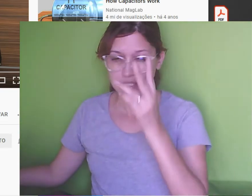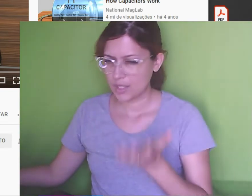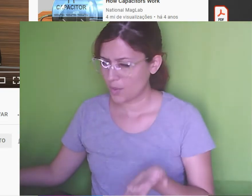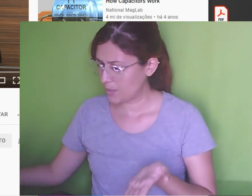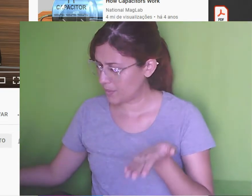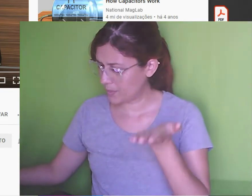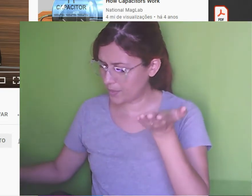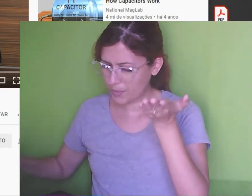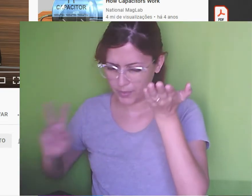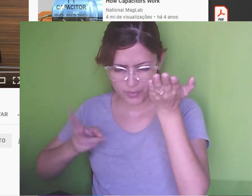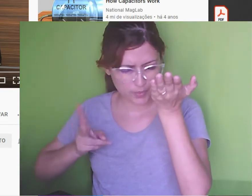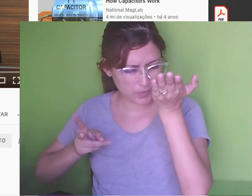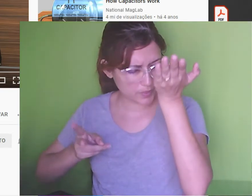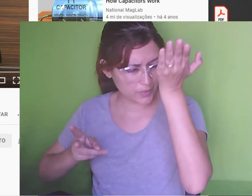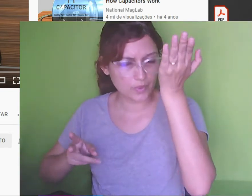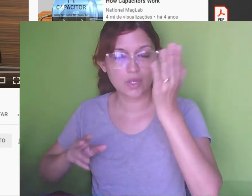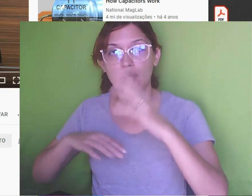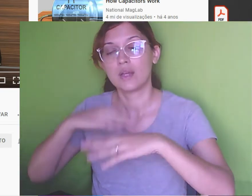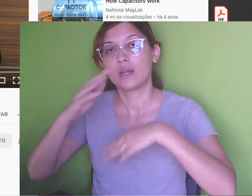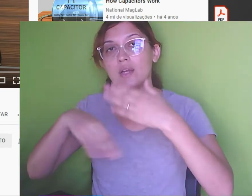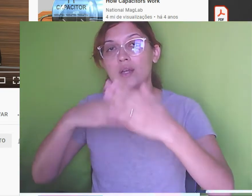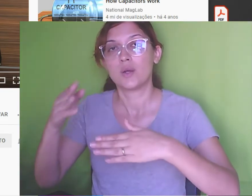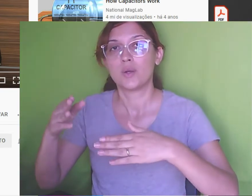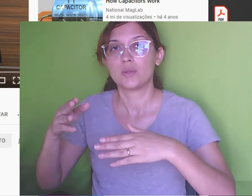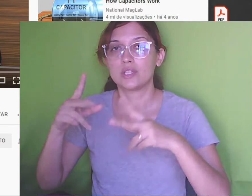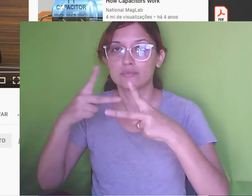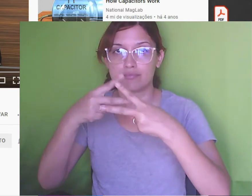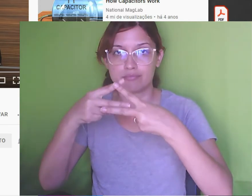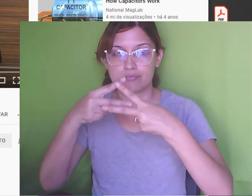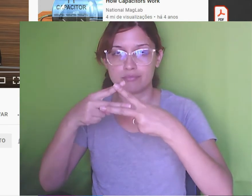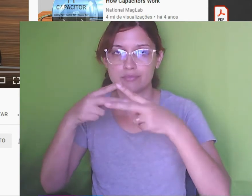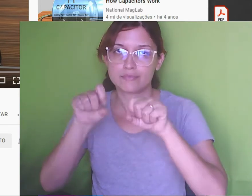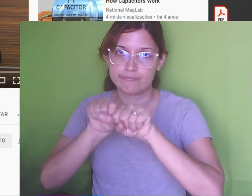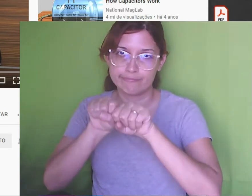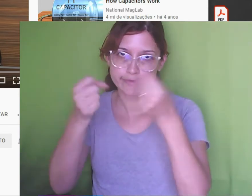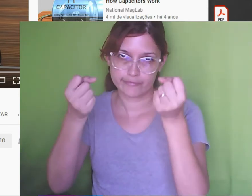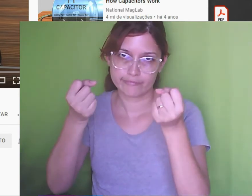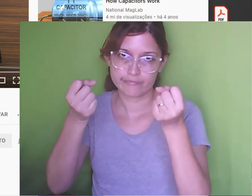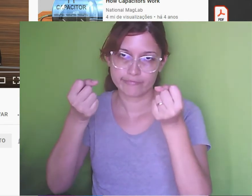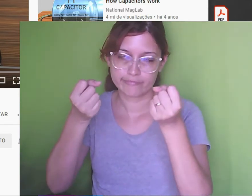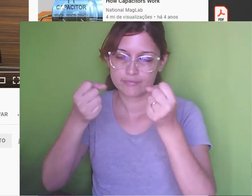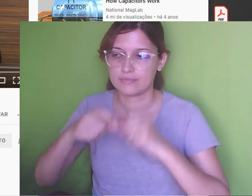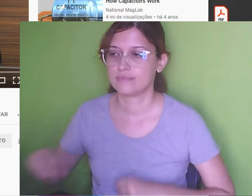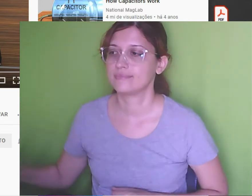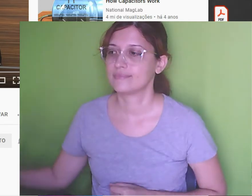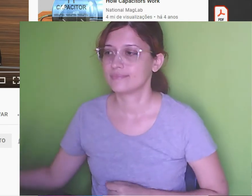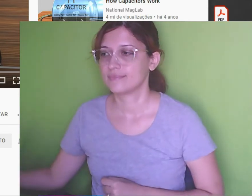a tensão, ia chegar no momento que esse diodo iria quebrar.